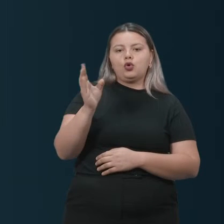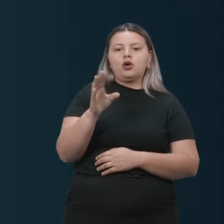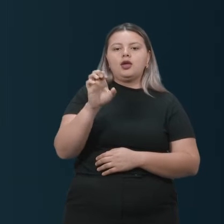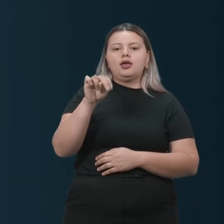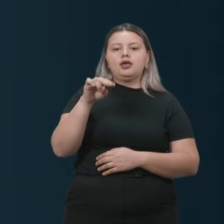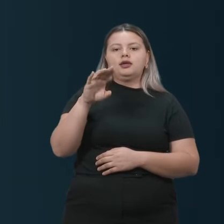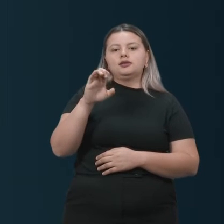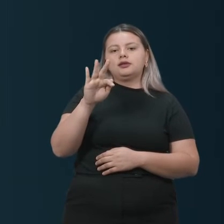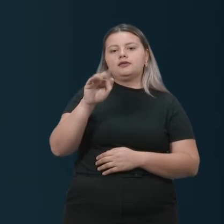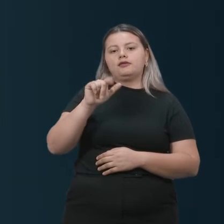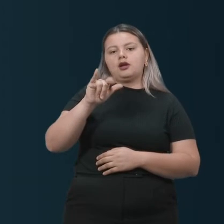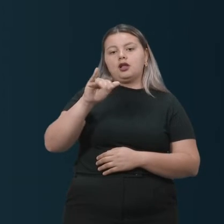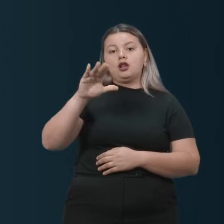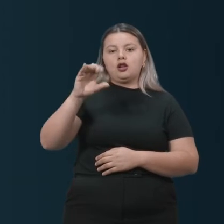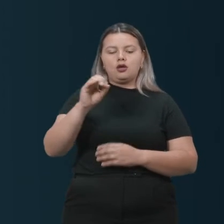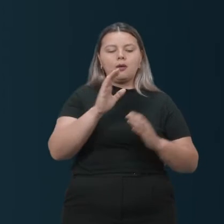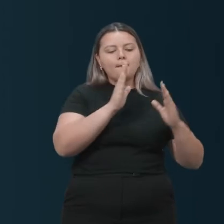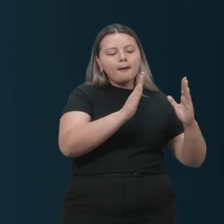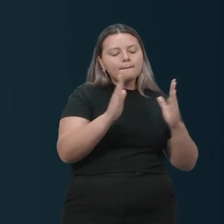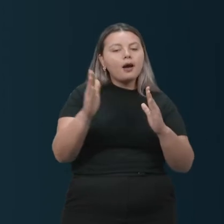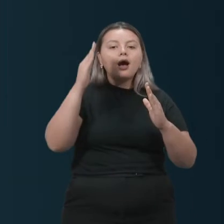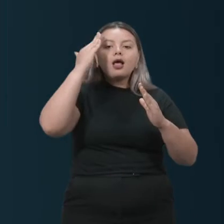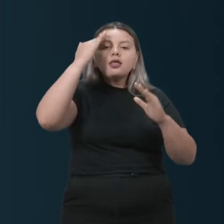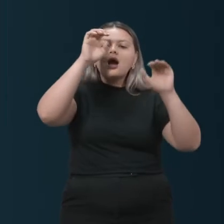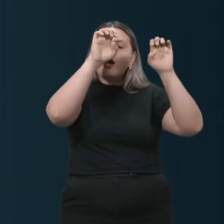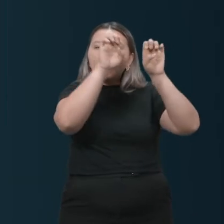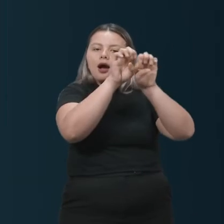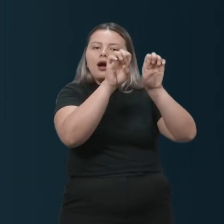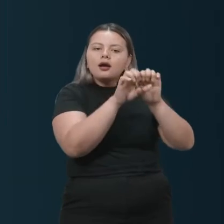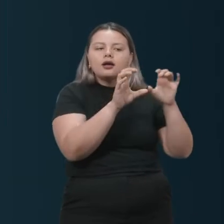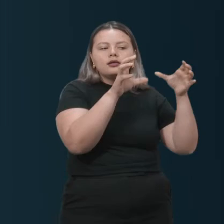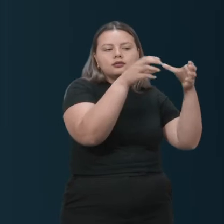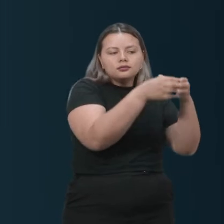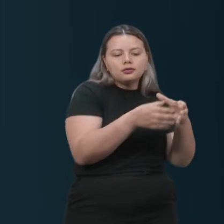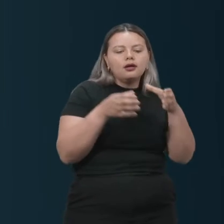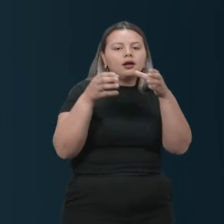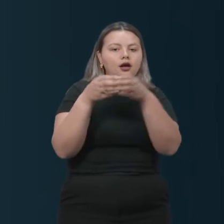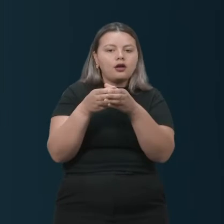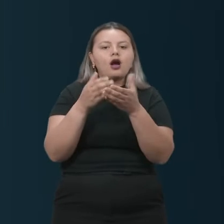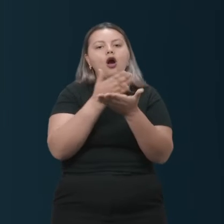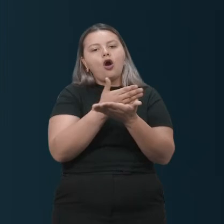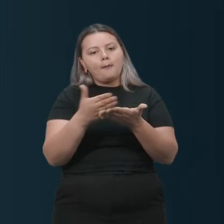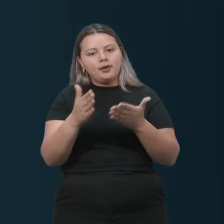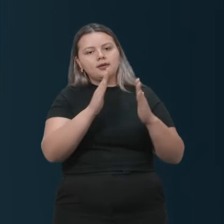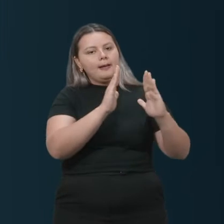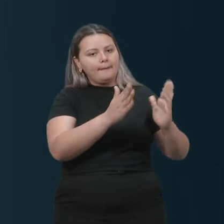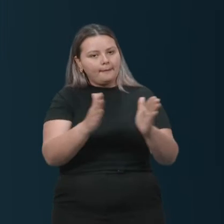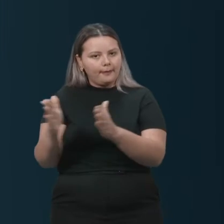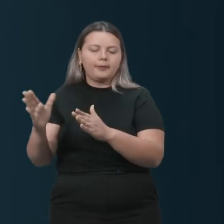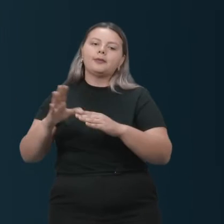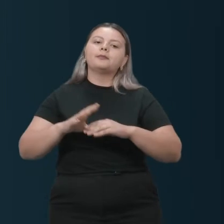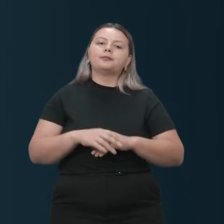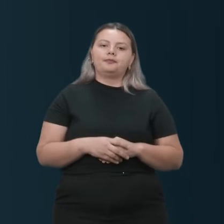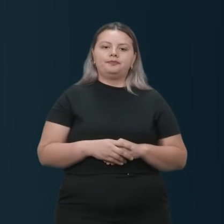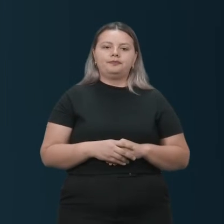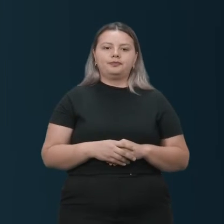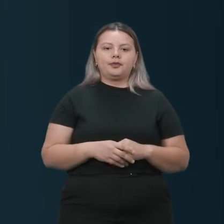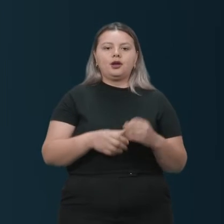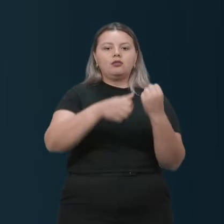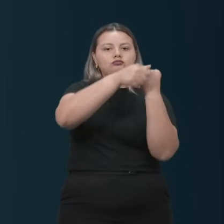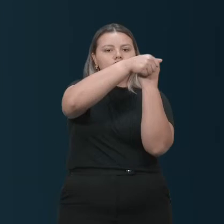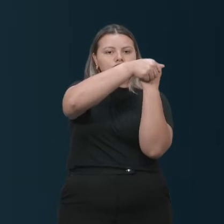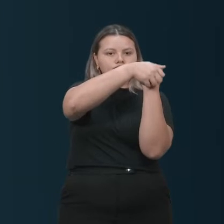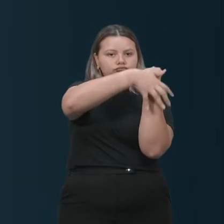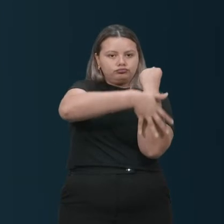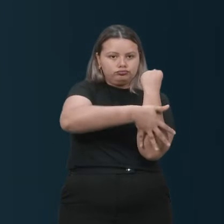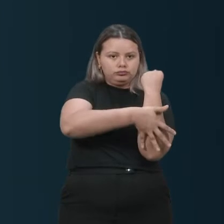dessas estruturas e de agora para frente eu vou falar um pouquinho mais sobre cada uma delas. Começando com o